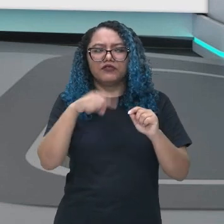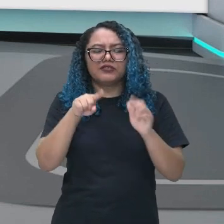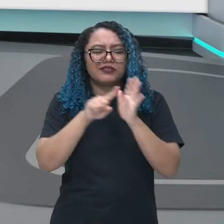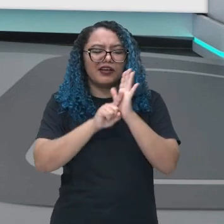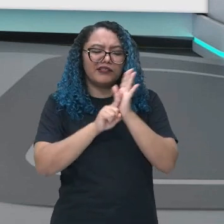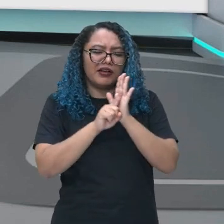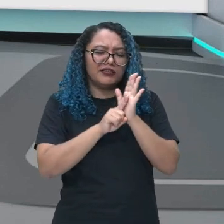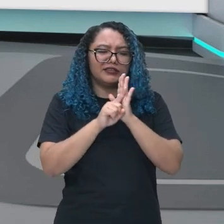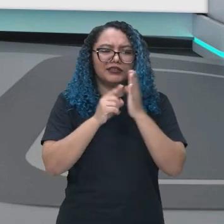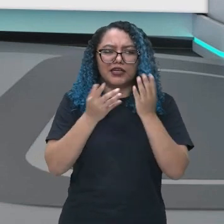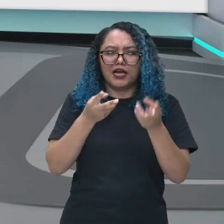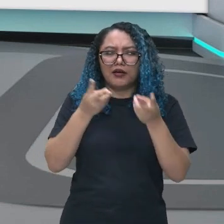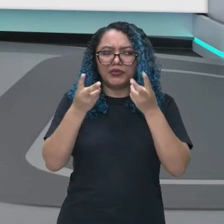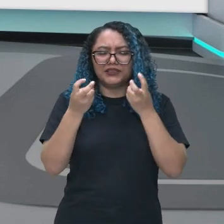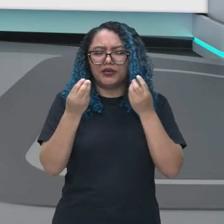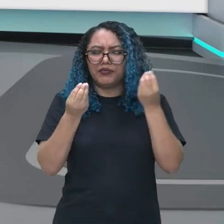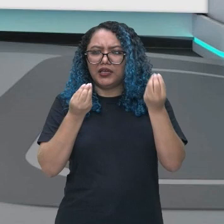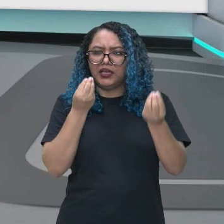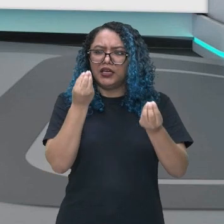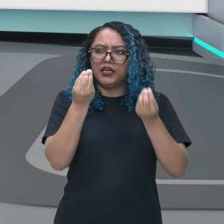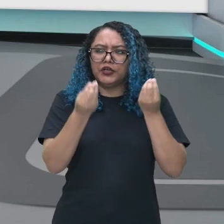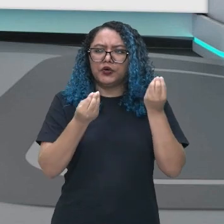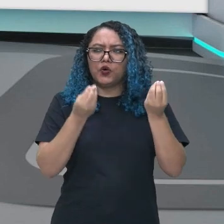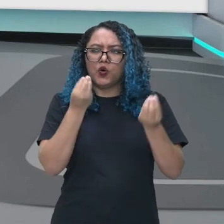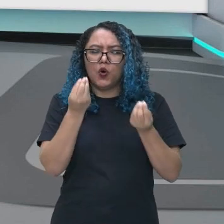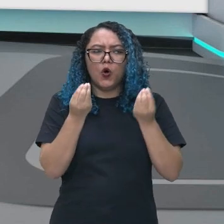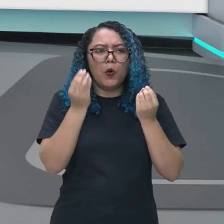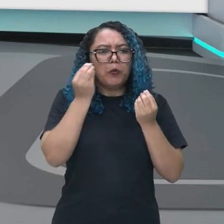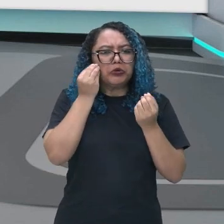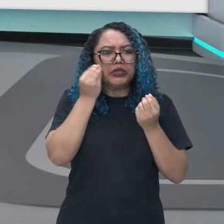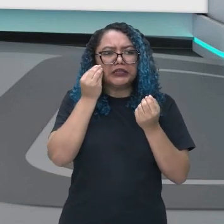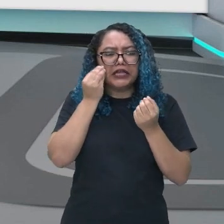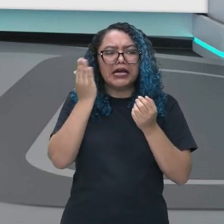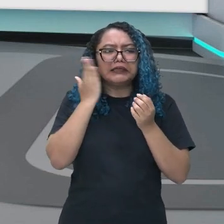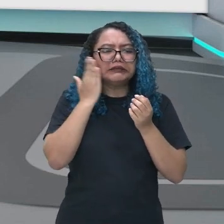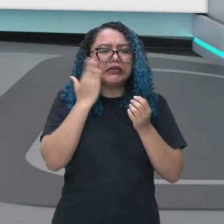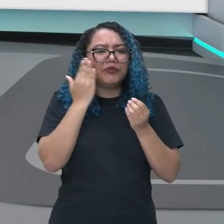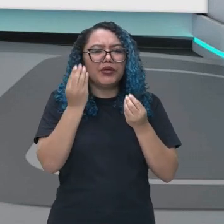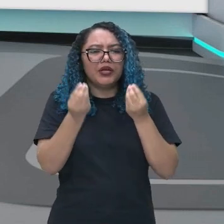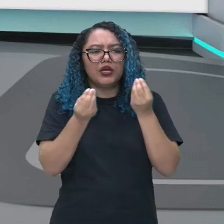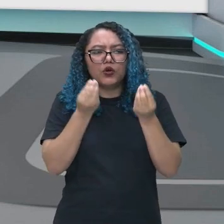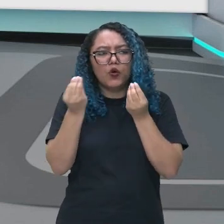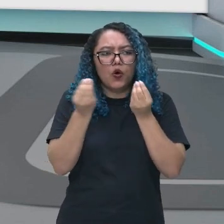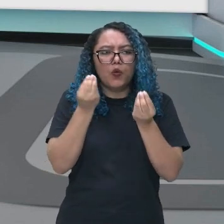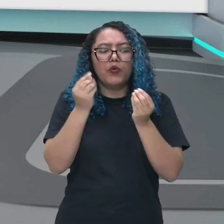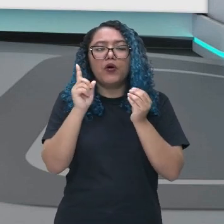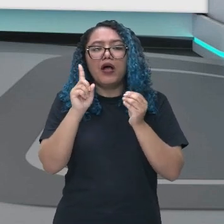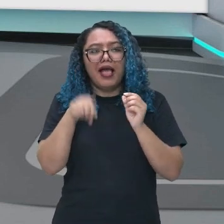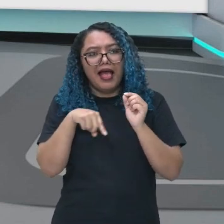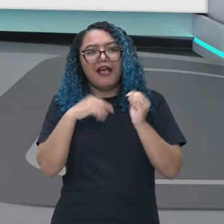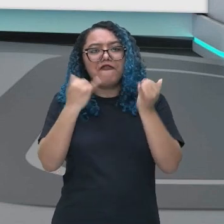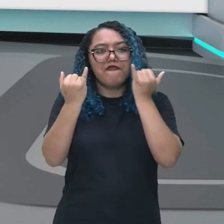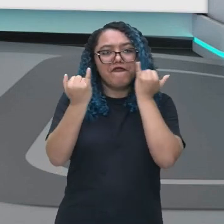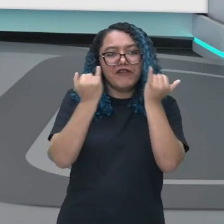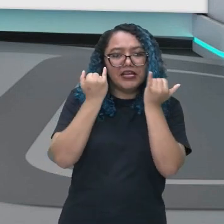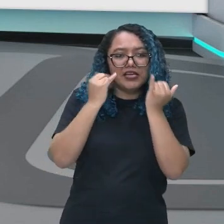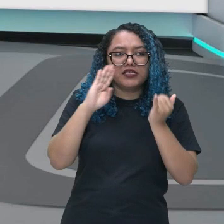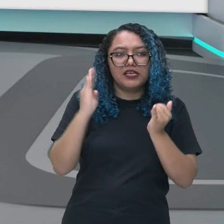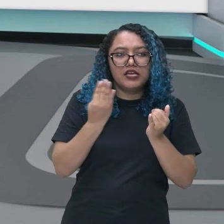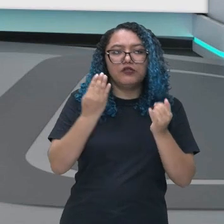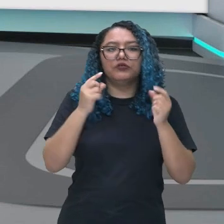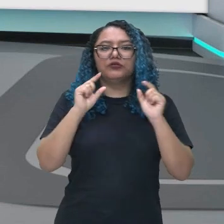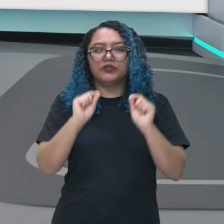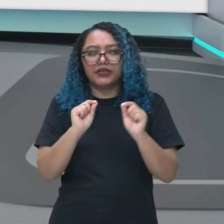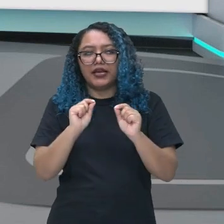Analisar. Você vai olhar ali e tentar ter essa percepção de que é uma fake news que você não vai ter que espalhar, que